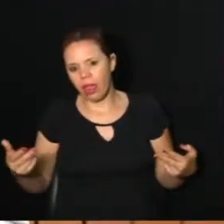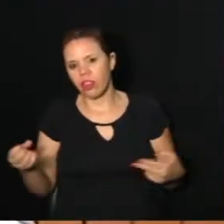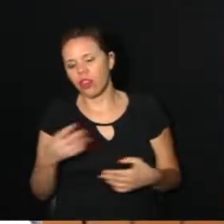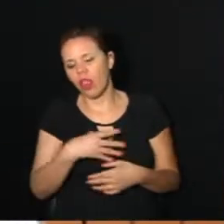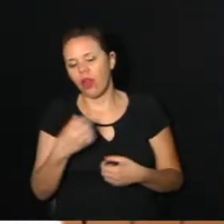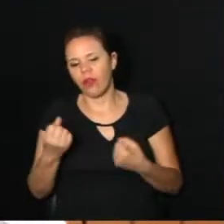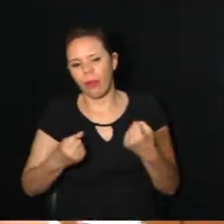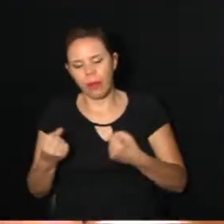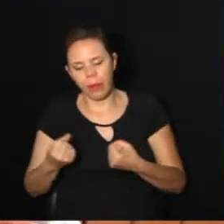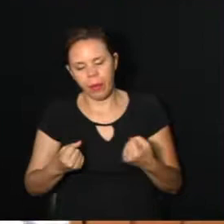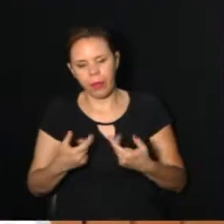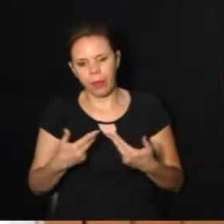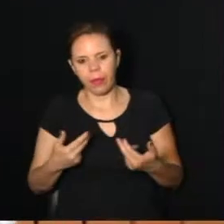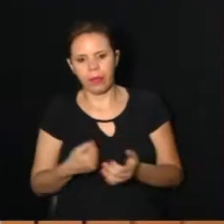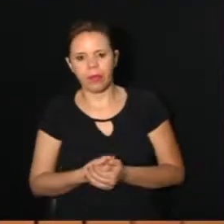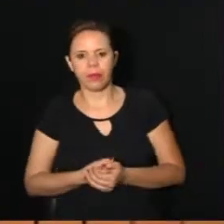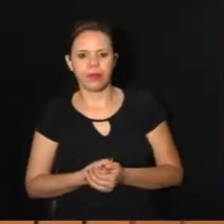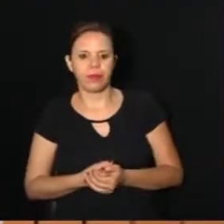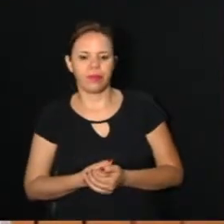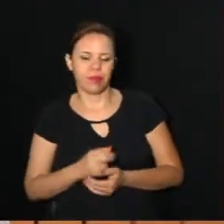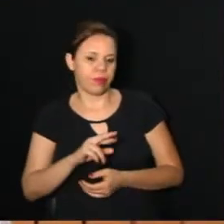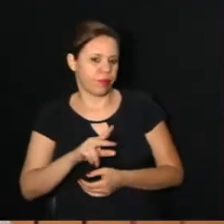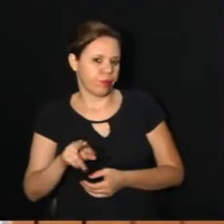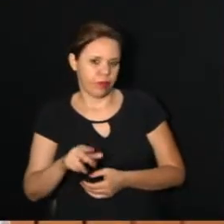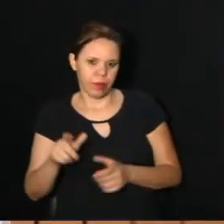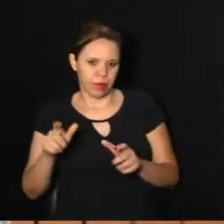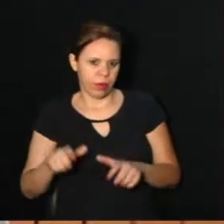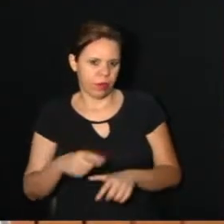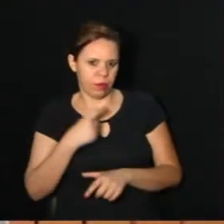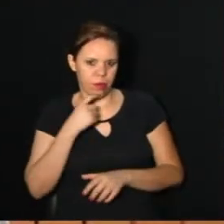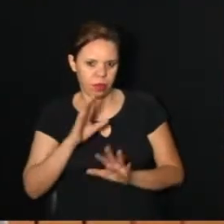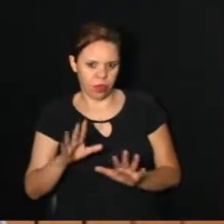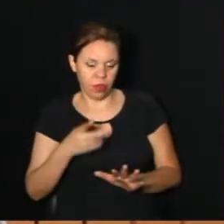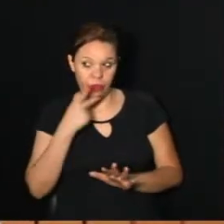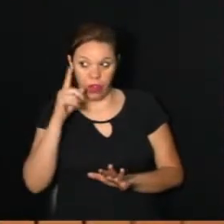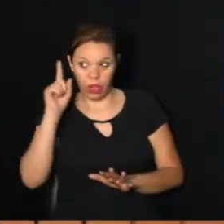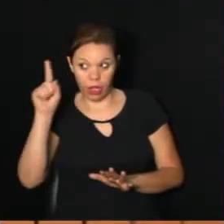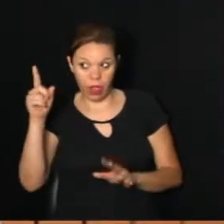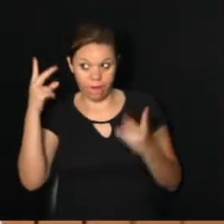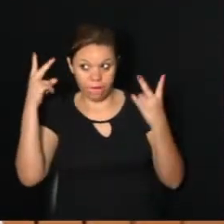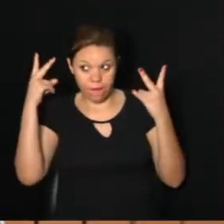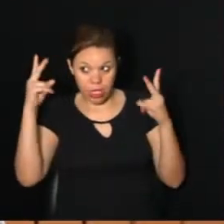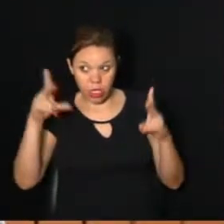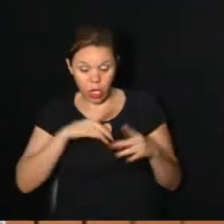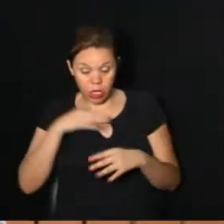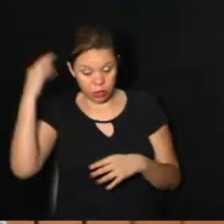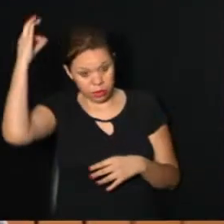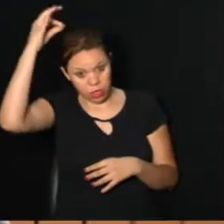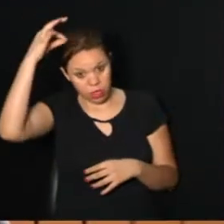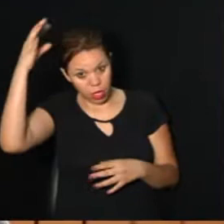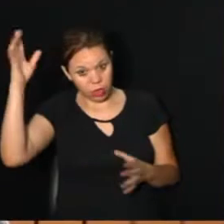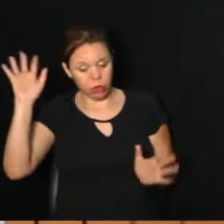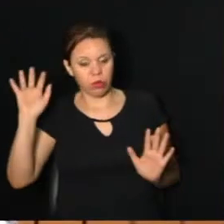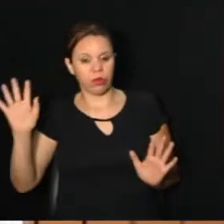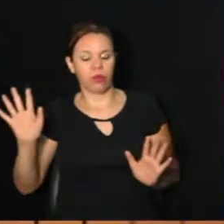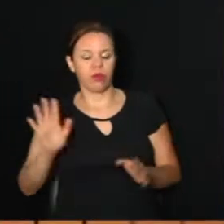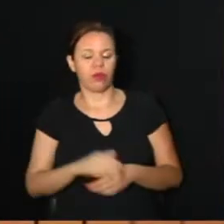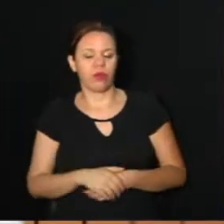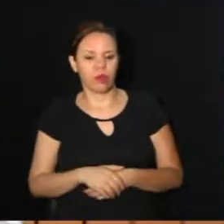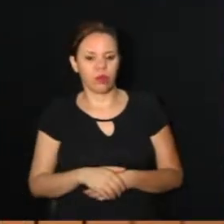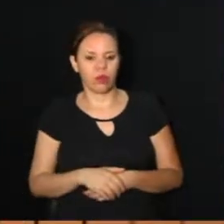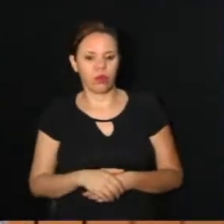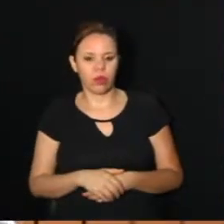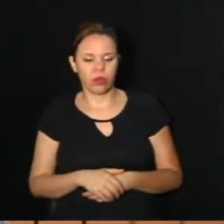veículos automotores. Não estamos no ambiente Campinas, estou falando do ambiente Vitória do Espírito Santo, por favor. Comércio atacadista